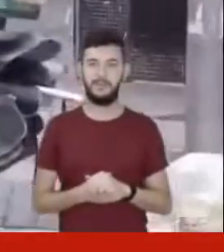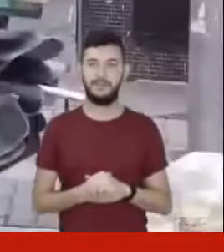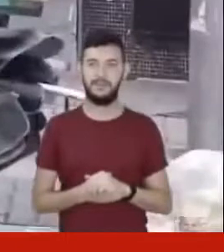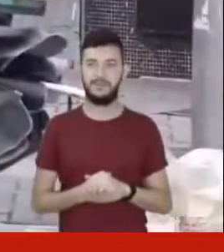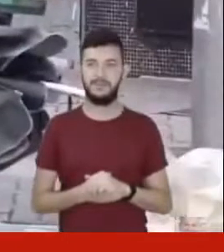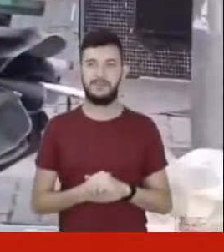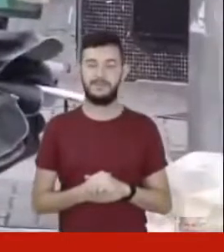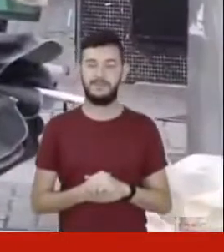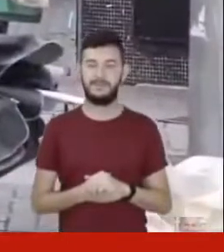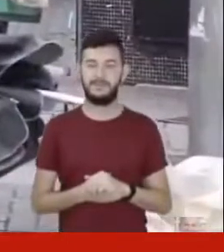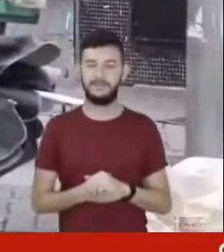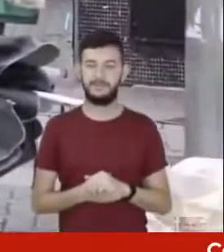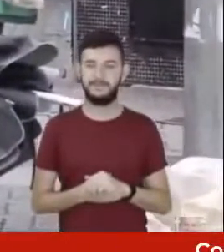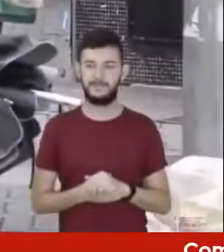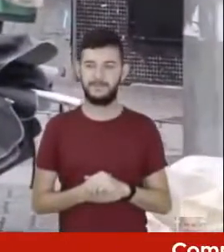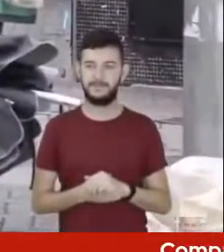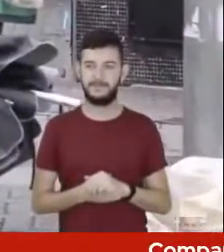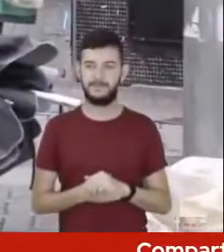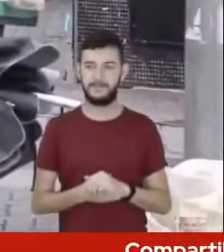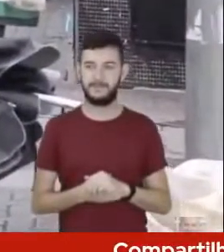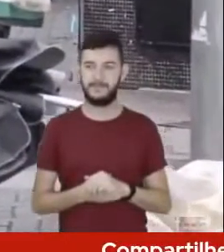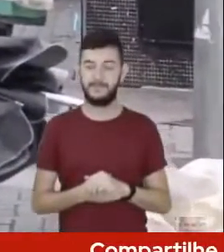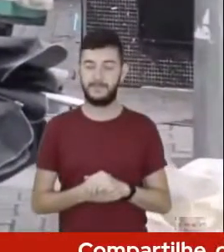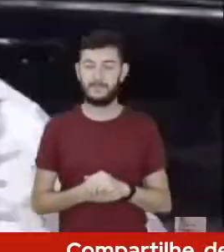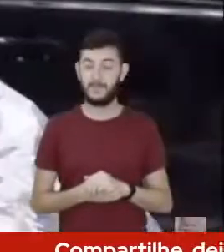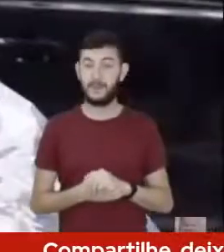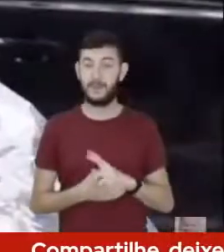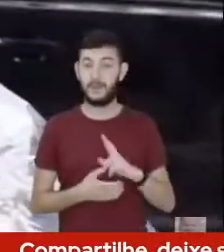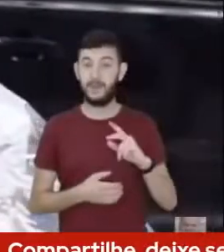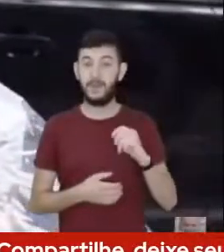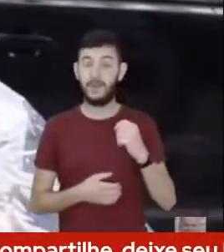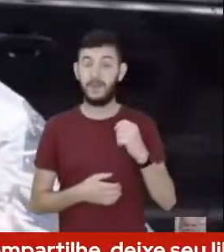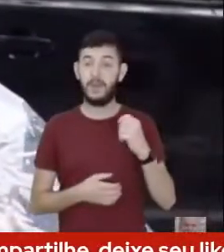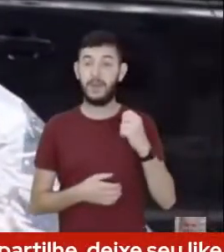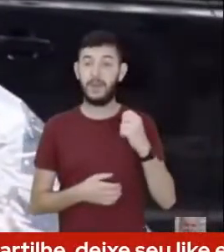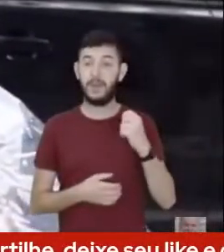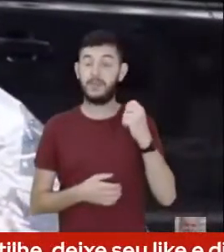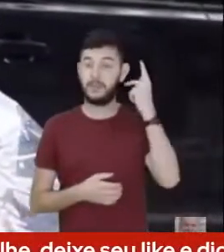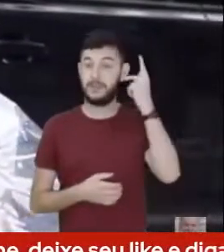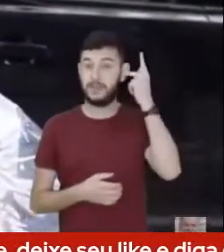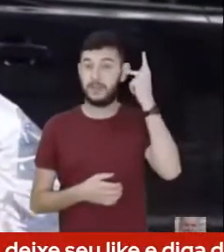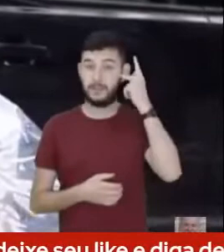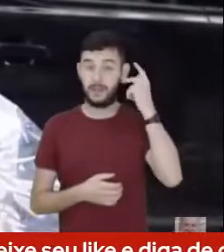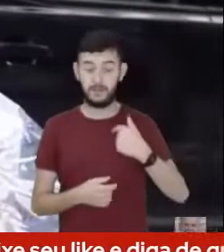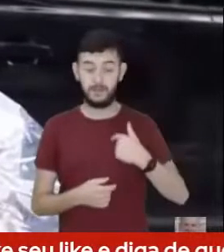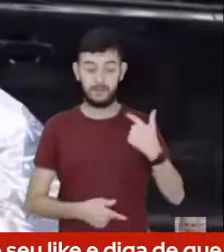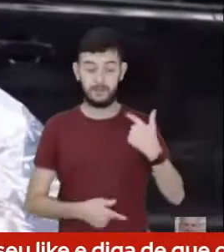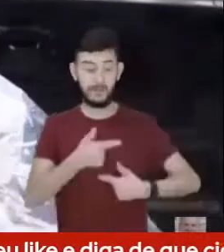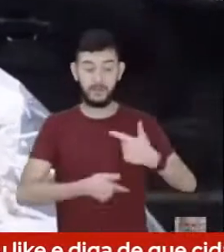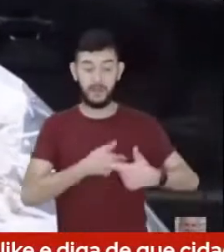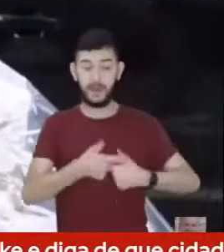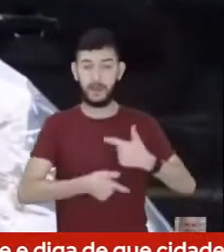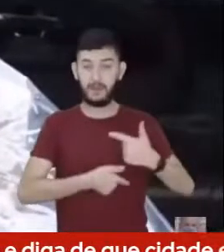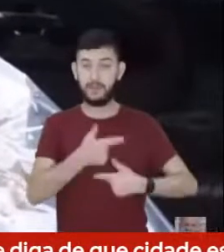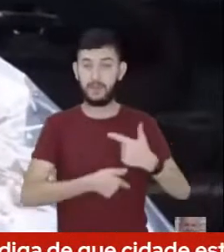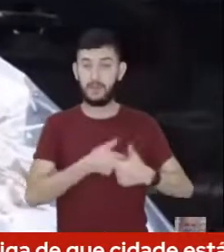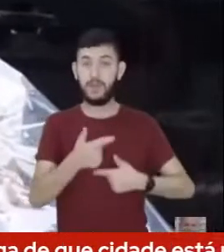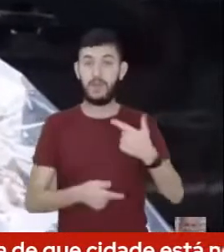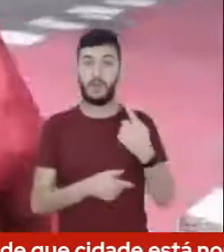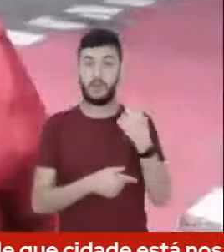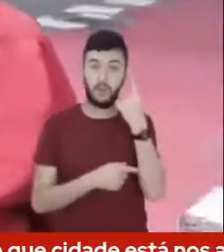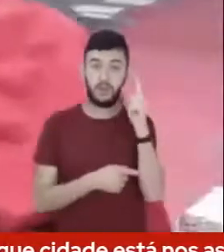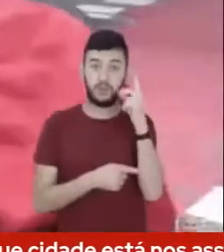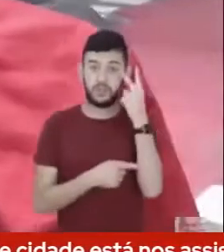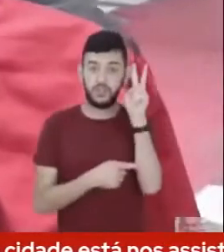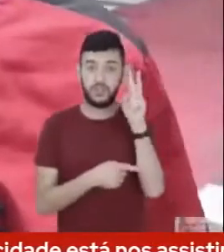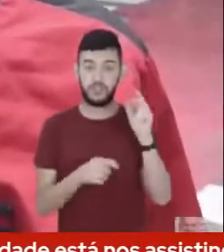Meu nome é Vitor, vim pra cá, pra São Paulo, sou de Arujá, eu trabalho aqui com meu tio alguns dias, às vezes pra tirar um dinheiro, pra poder pagar a pensão da minha